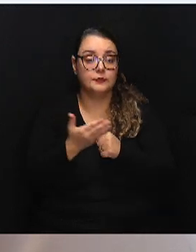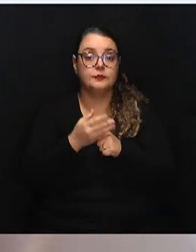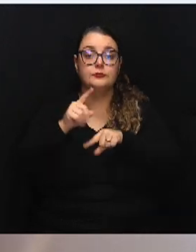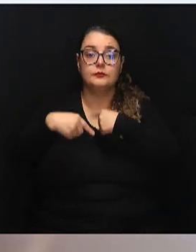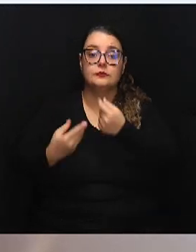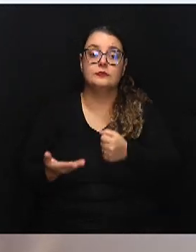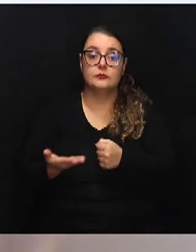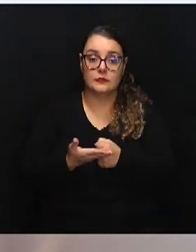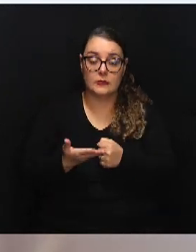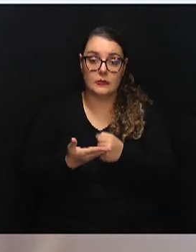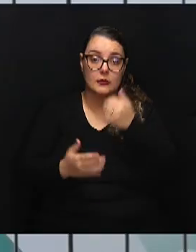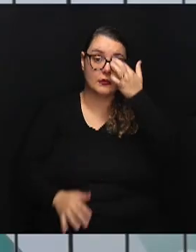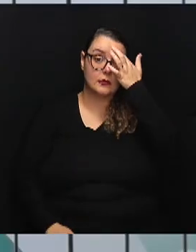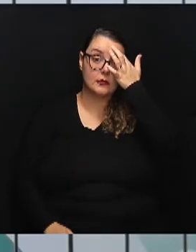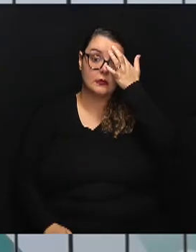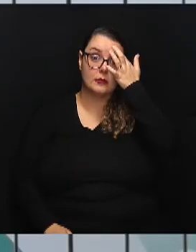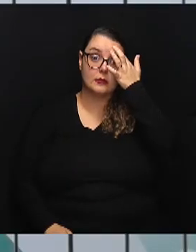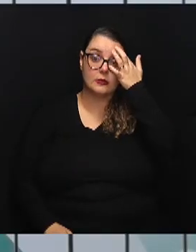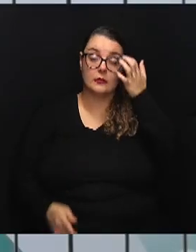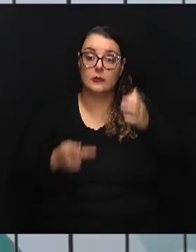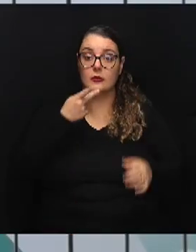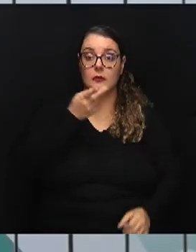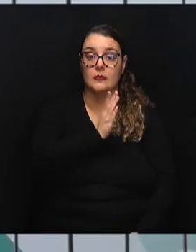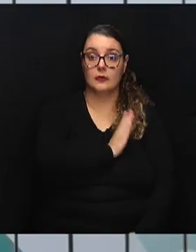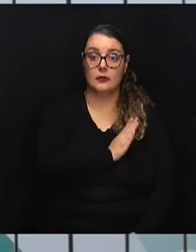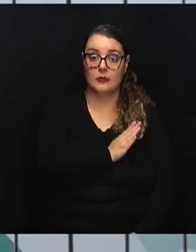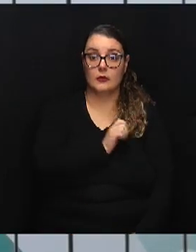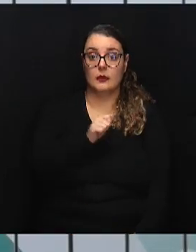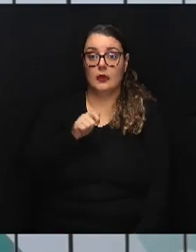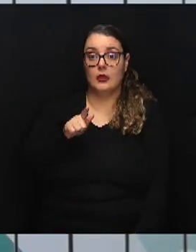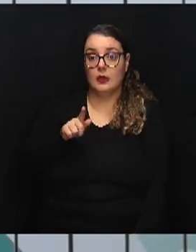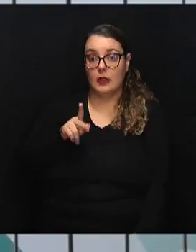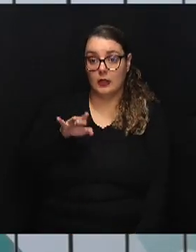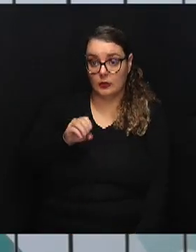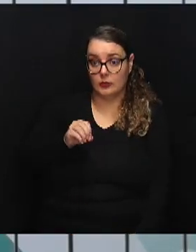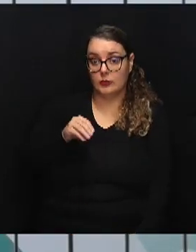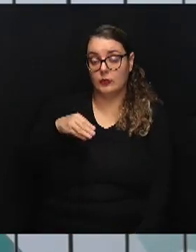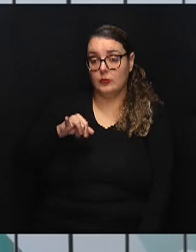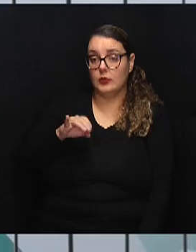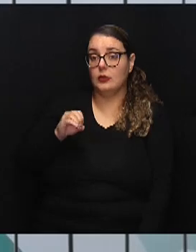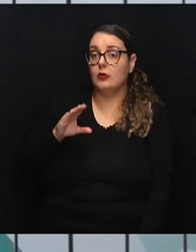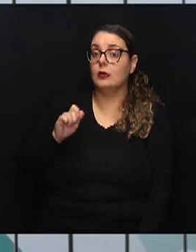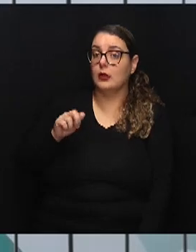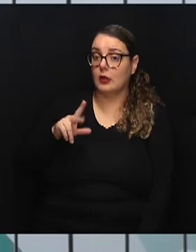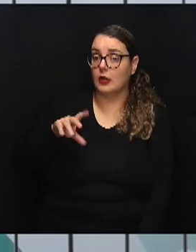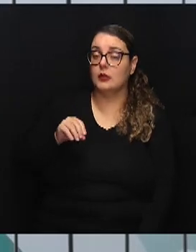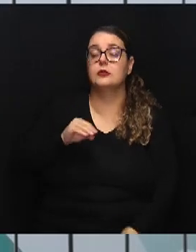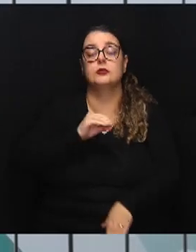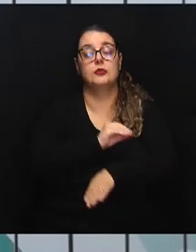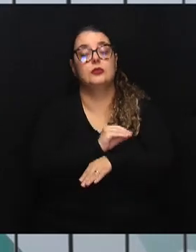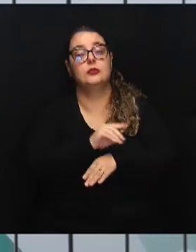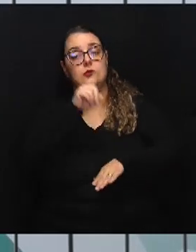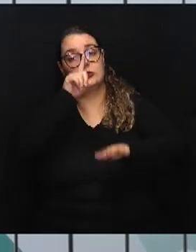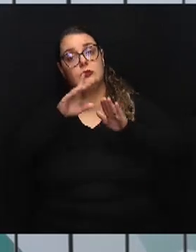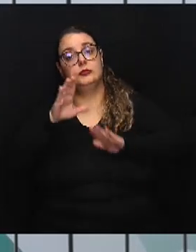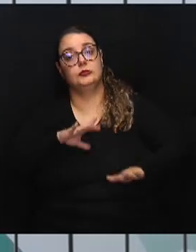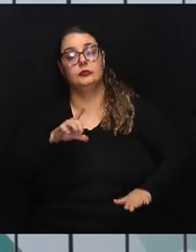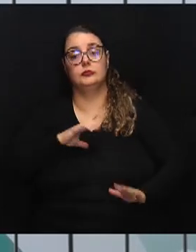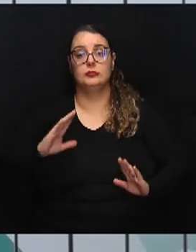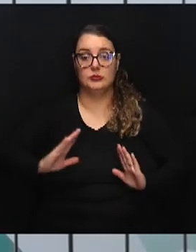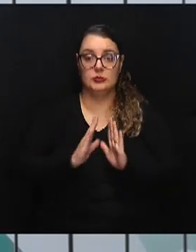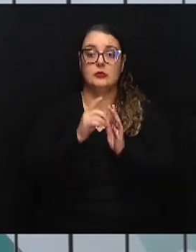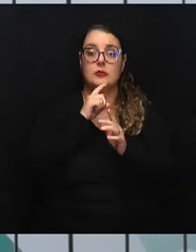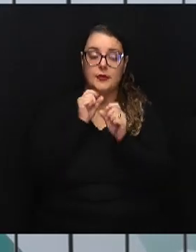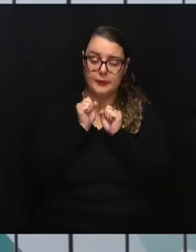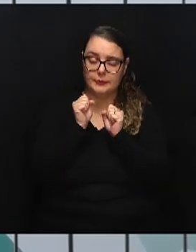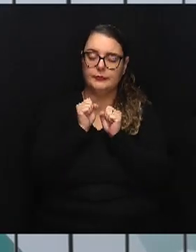próximo bloco nós vamos falar sobre o infarto agudo do miocárdio e os cuidados que a gente deve ter para encarar esse frio